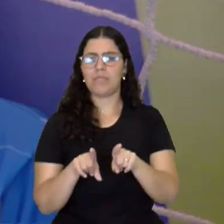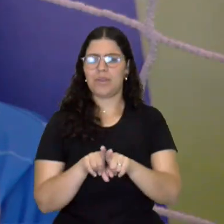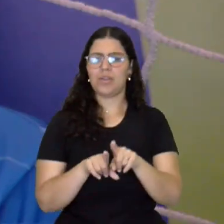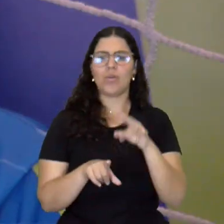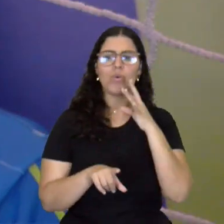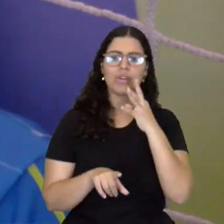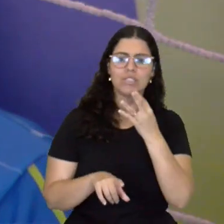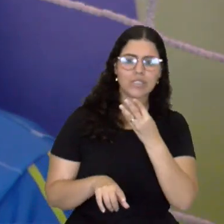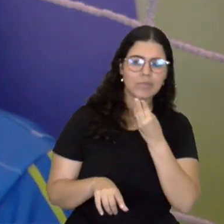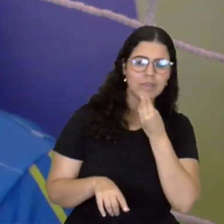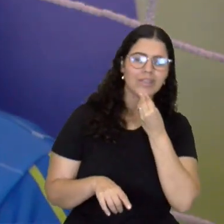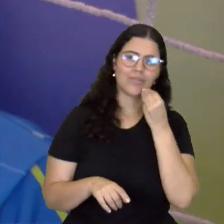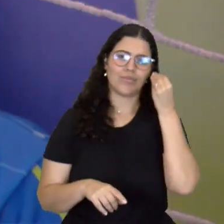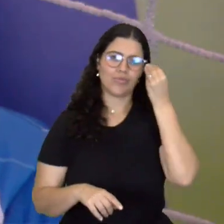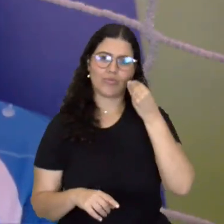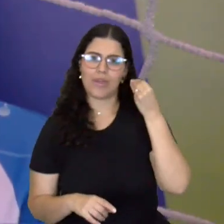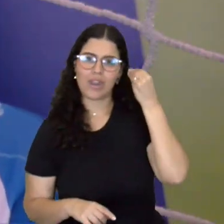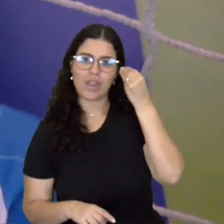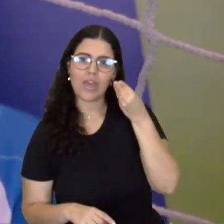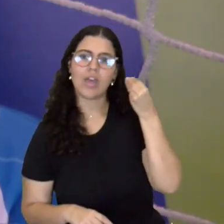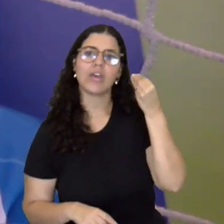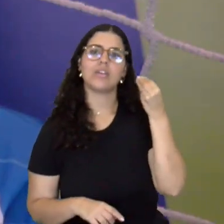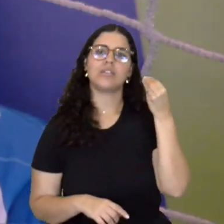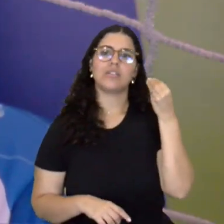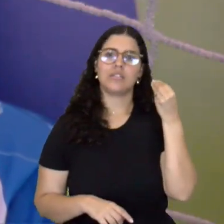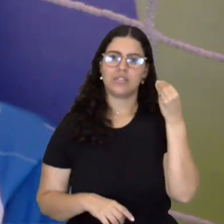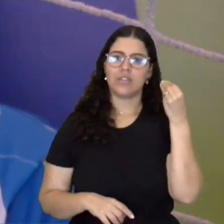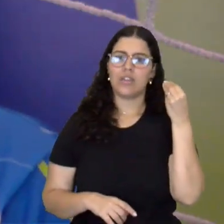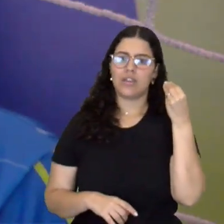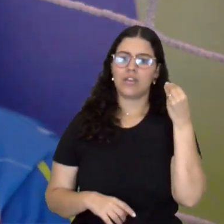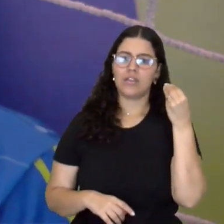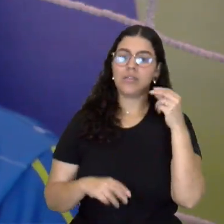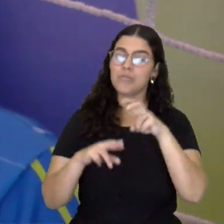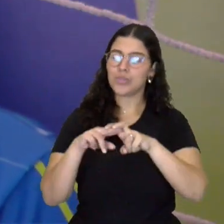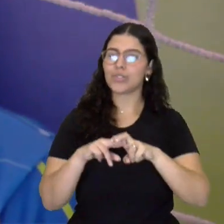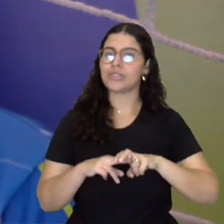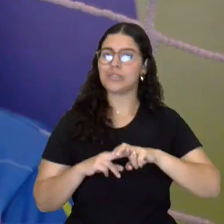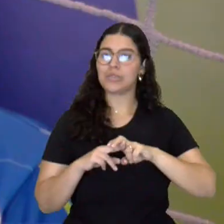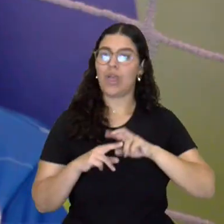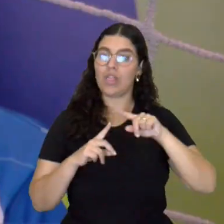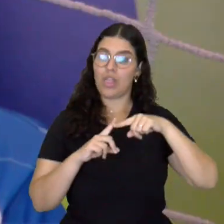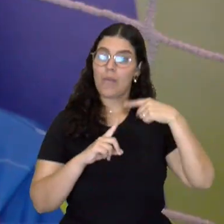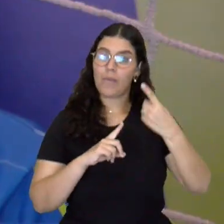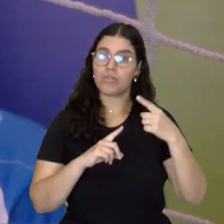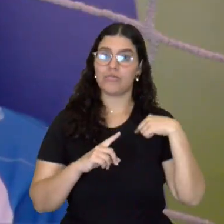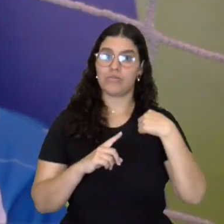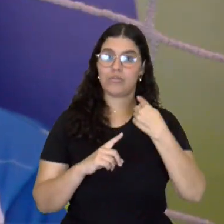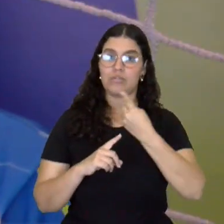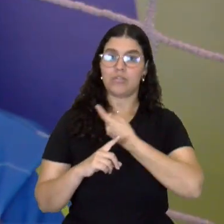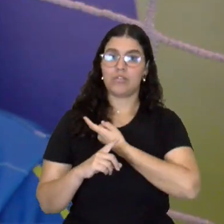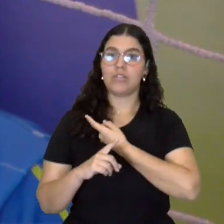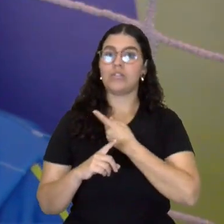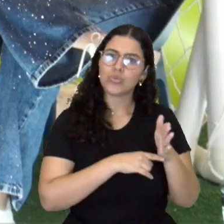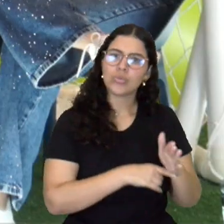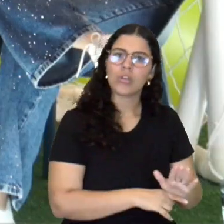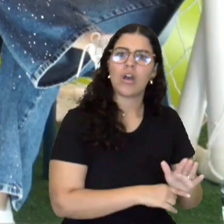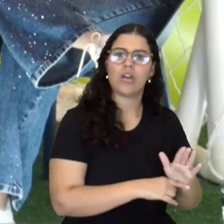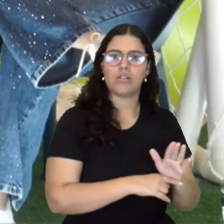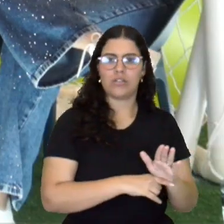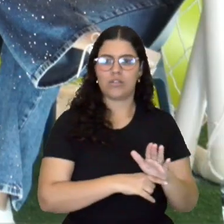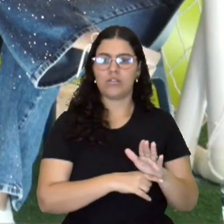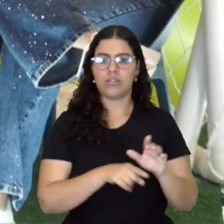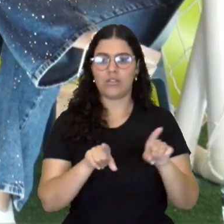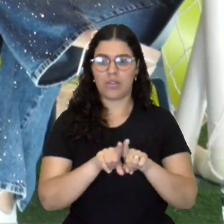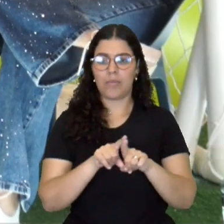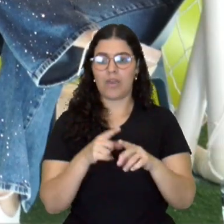experiência, e depois que a gente vai se aprimorando, vai crescendo, é que a gente desenvolve um melhor resultado. Eu, quando